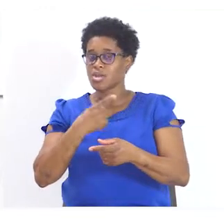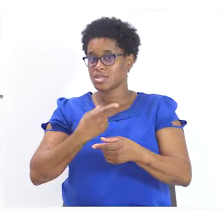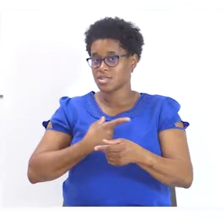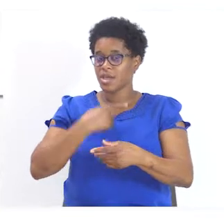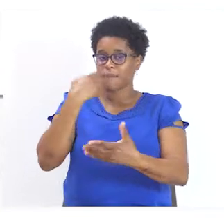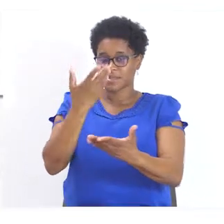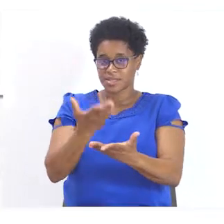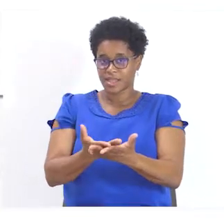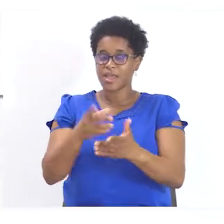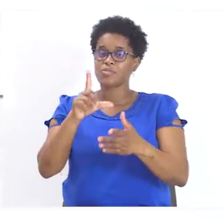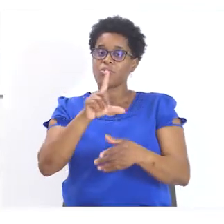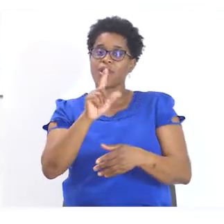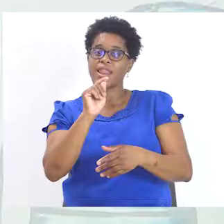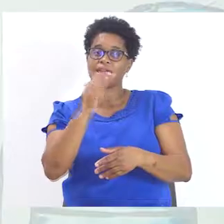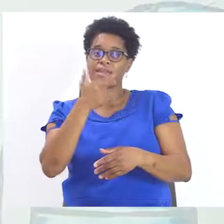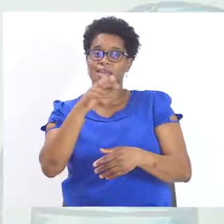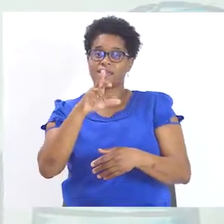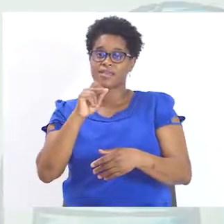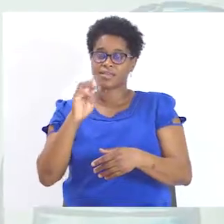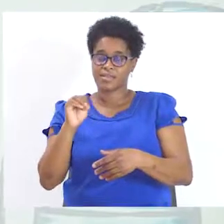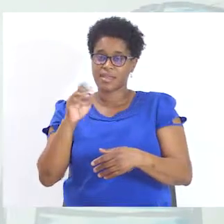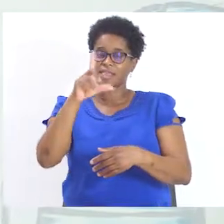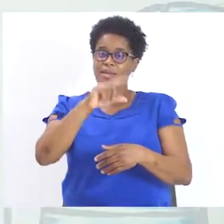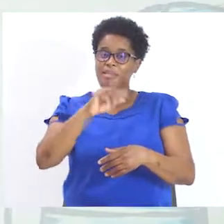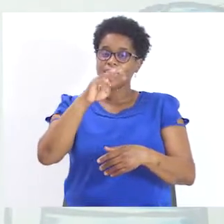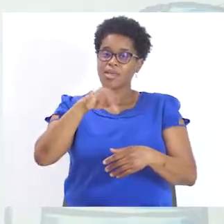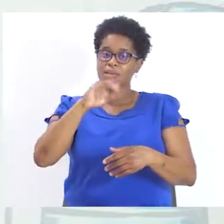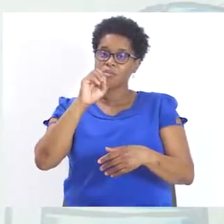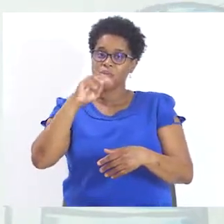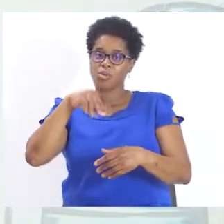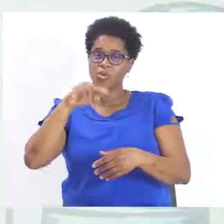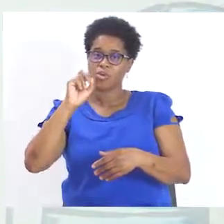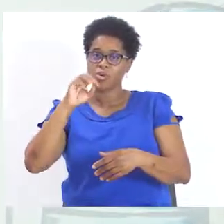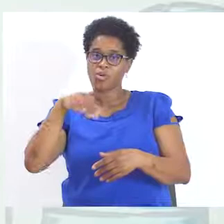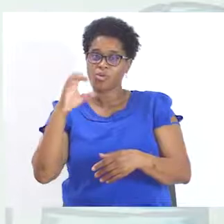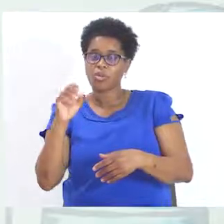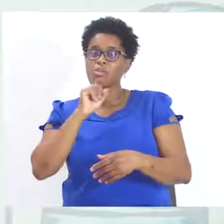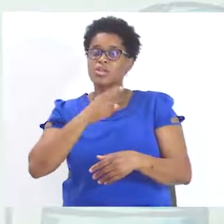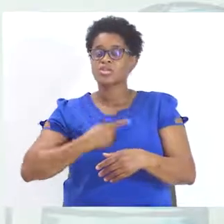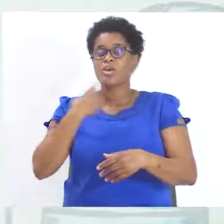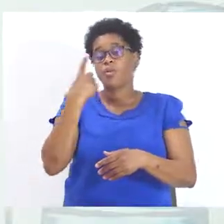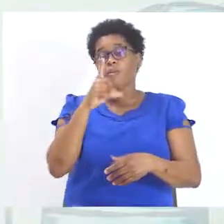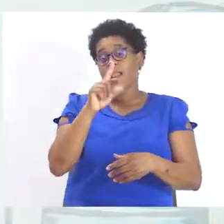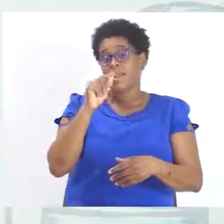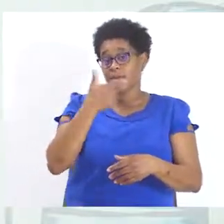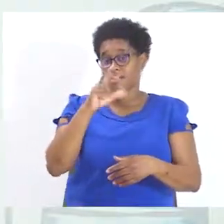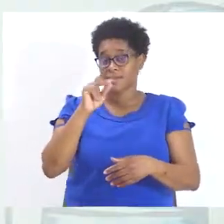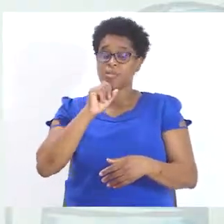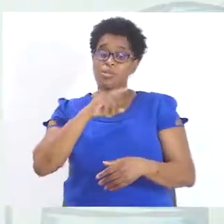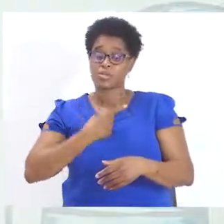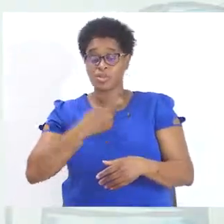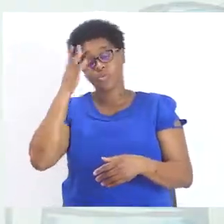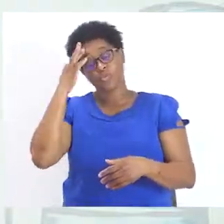ser representados por letras. Também monômio pode ser uma letra, pode ser um número, também pode